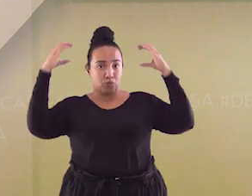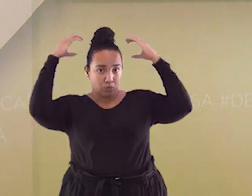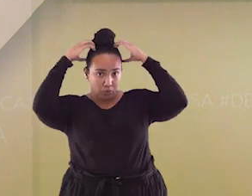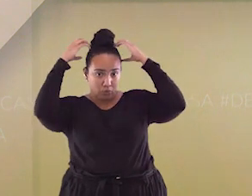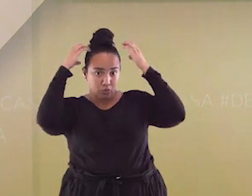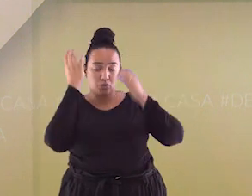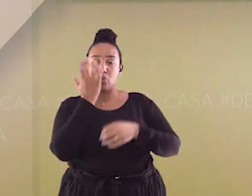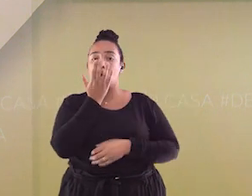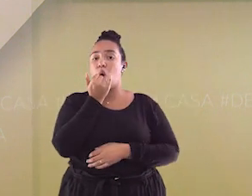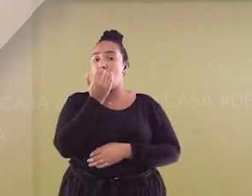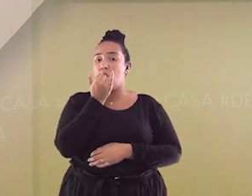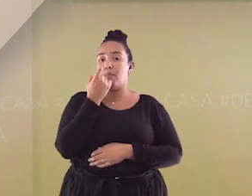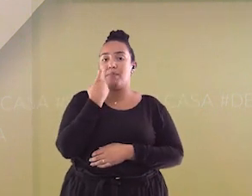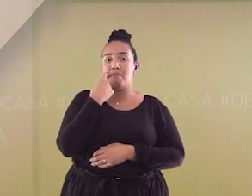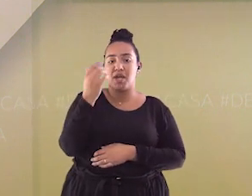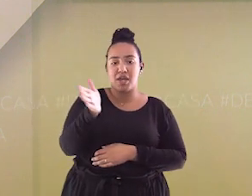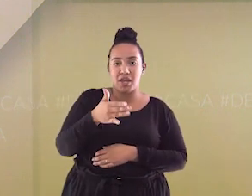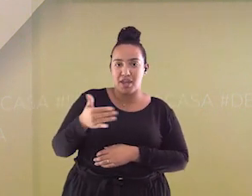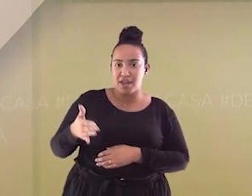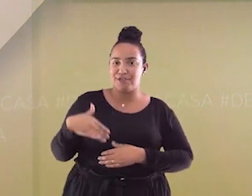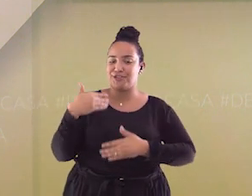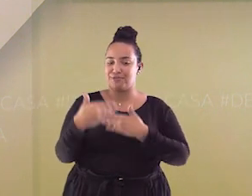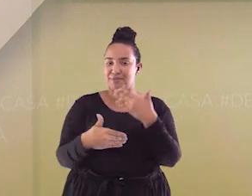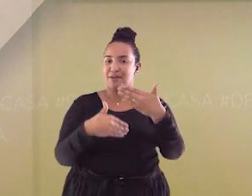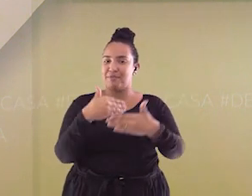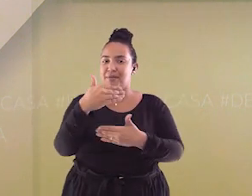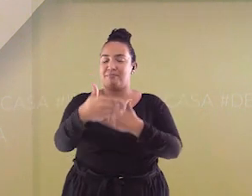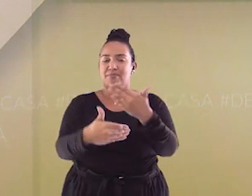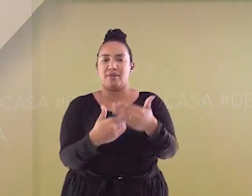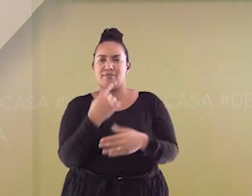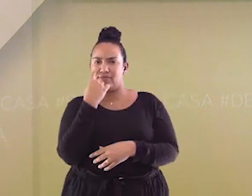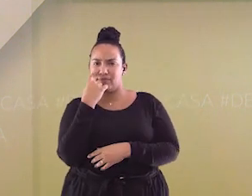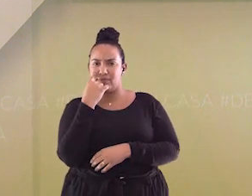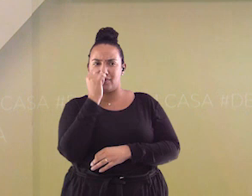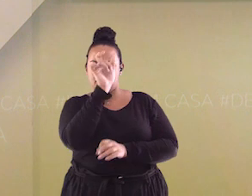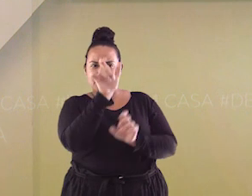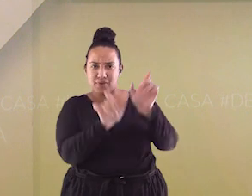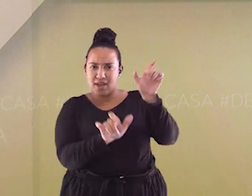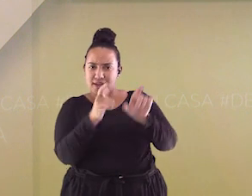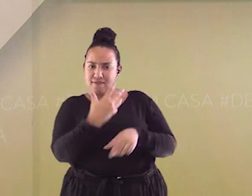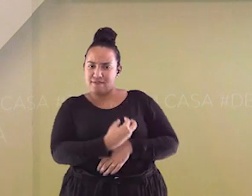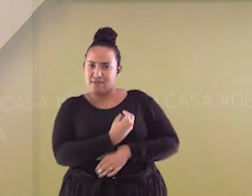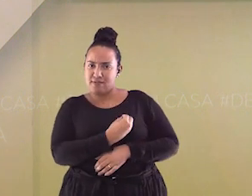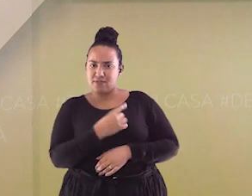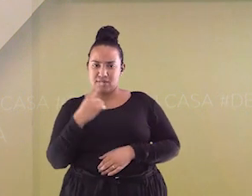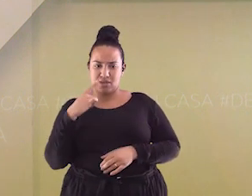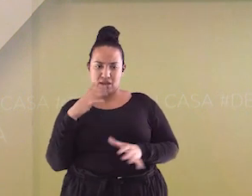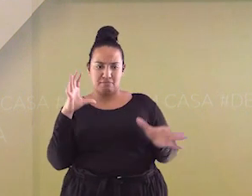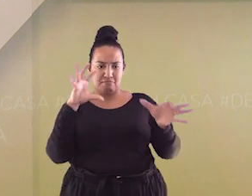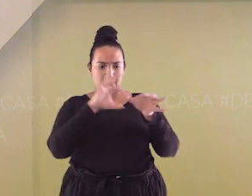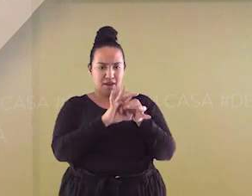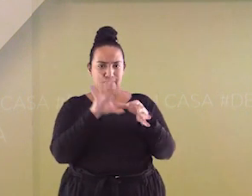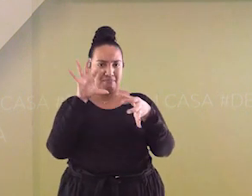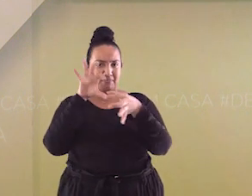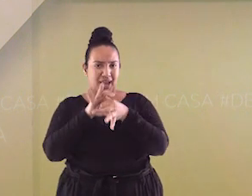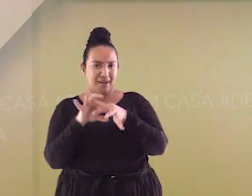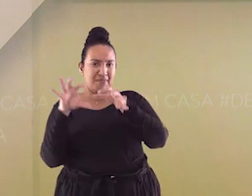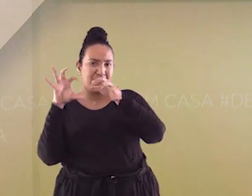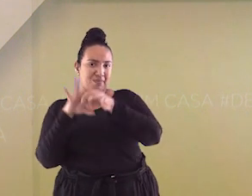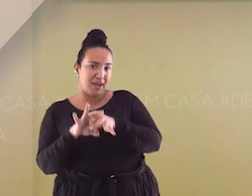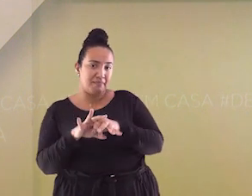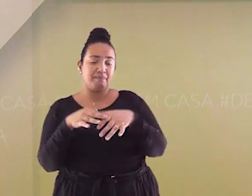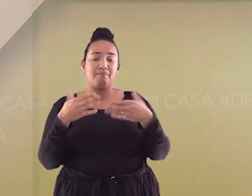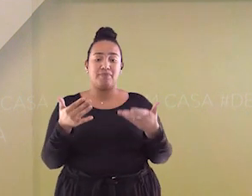os peixes e por aí vai. Viram quantos seres têm alguma ligação entre si? Pois é. E só nesse